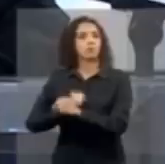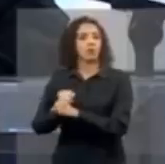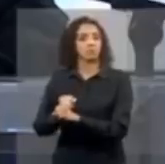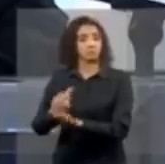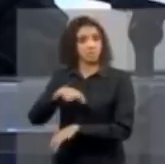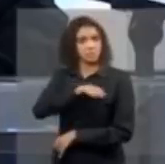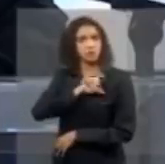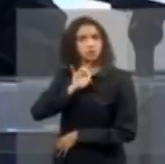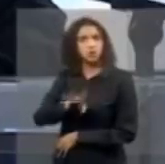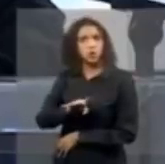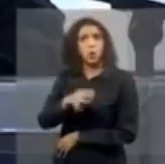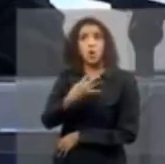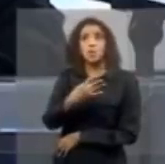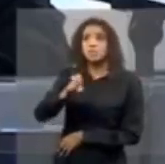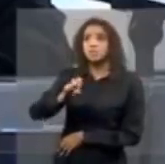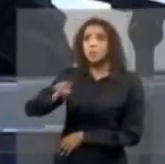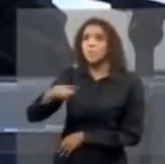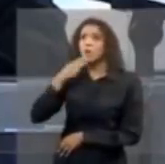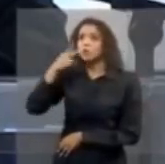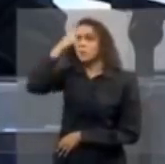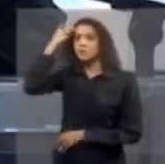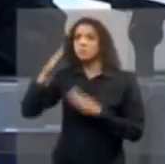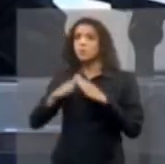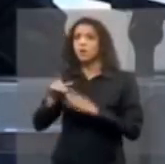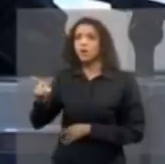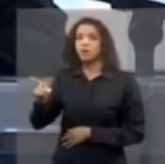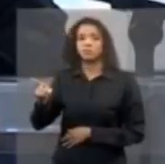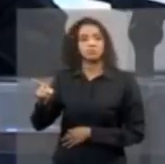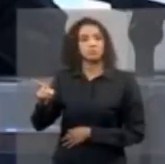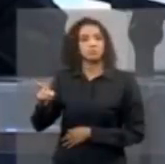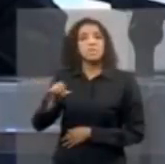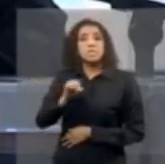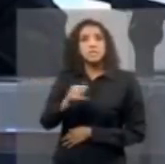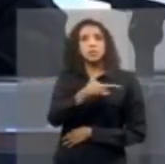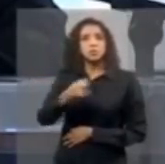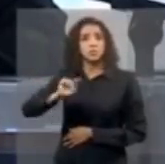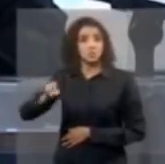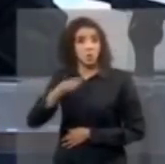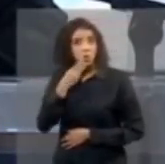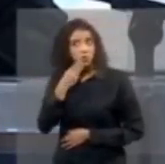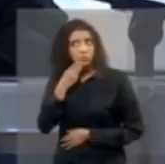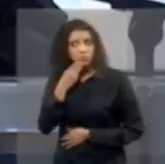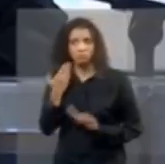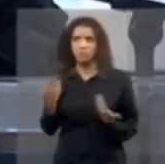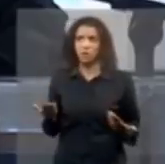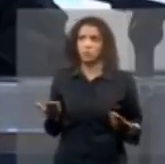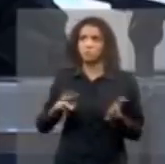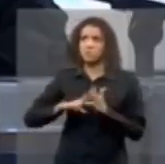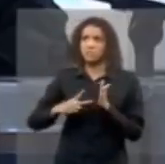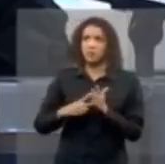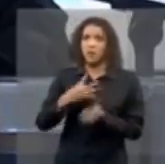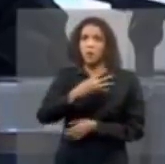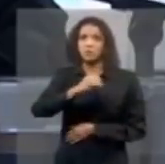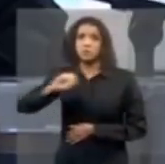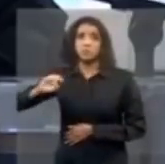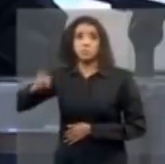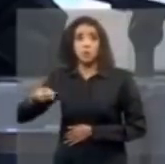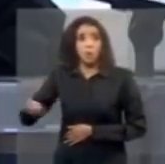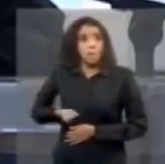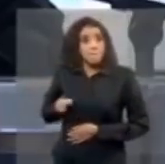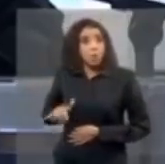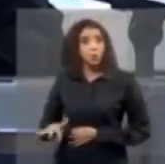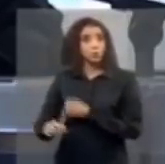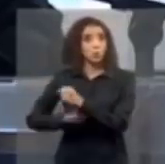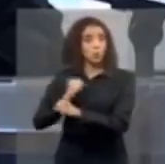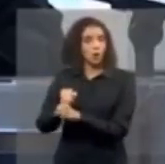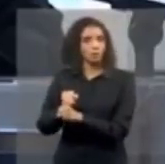A Espanha tem apenas 45 milhões de habitantes. Se possuísse 200 milhões, ali se praticariam 400 mil abortos